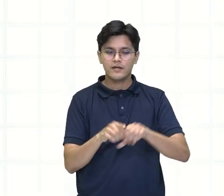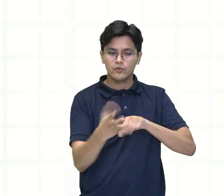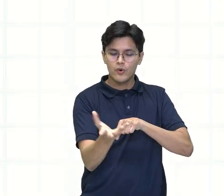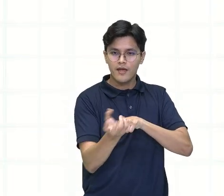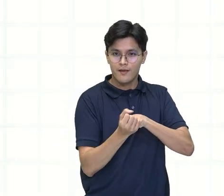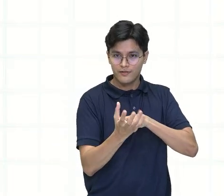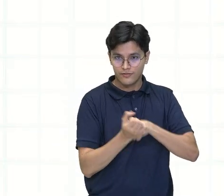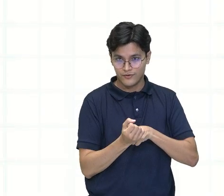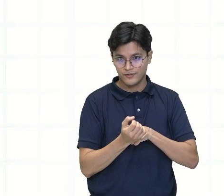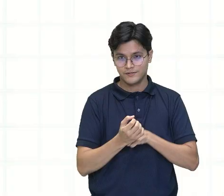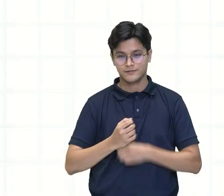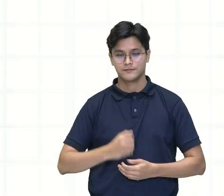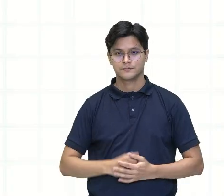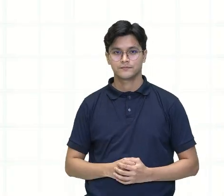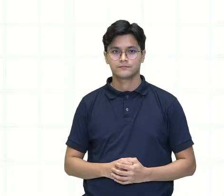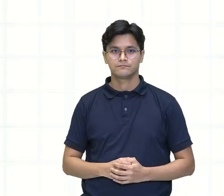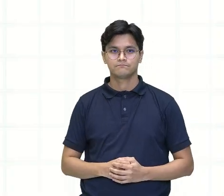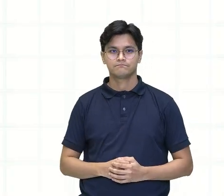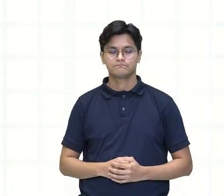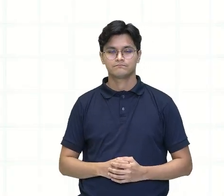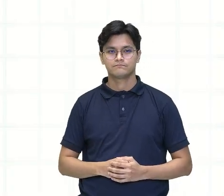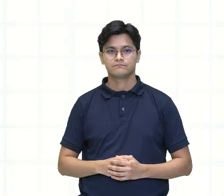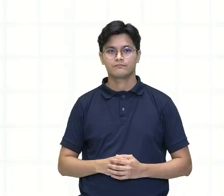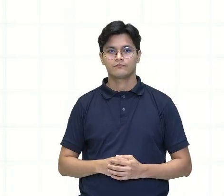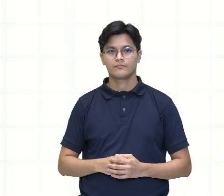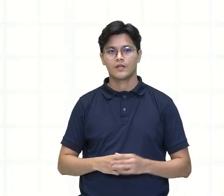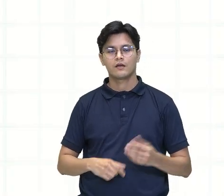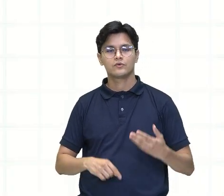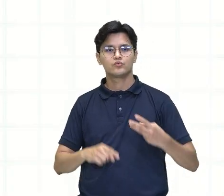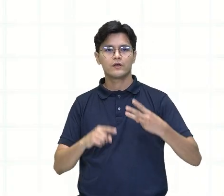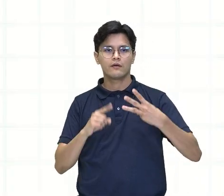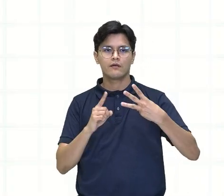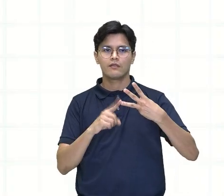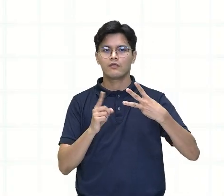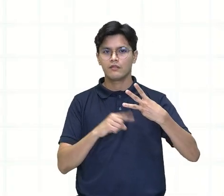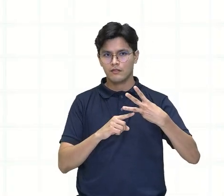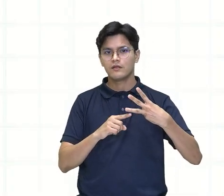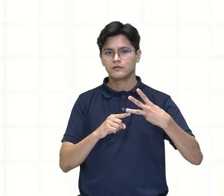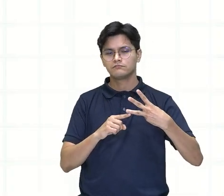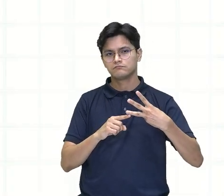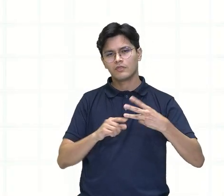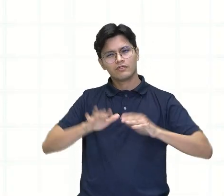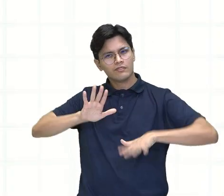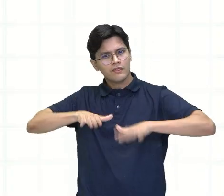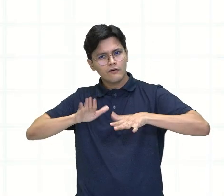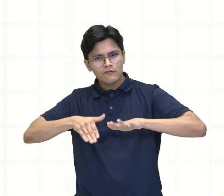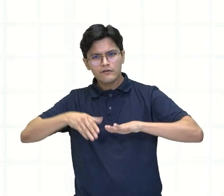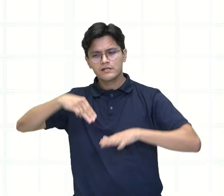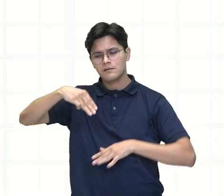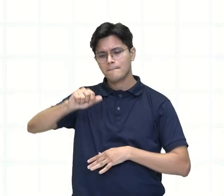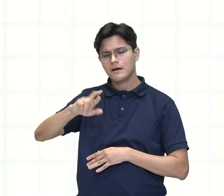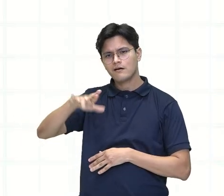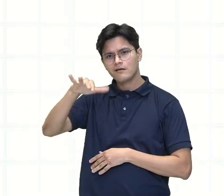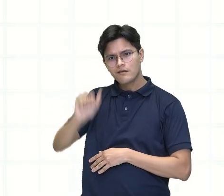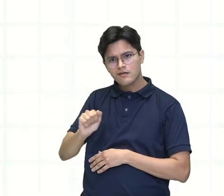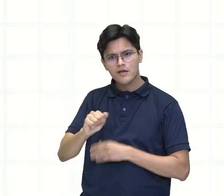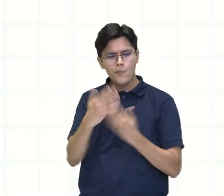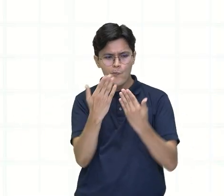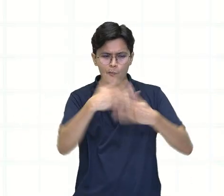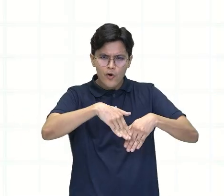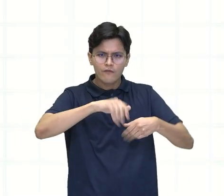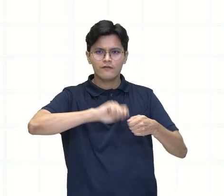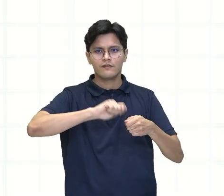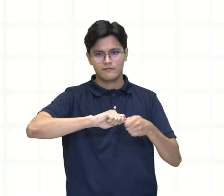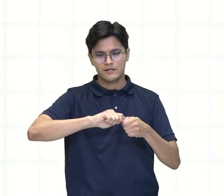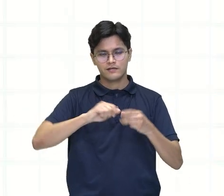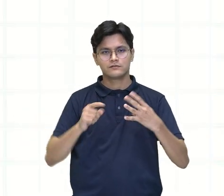mais 2 exemplos. Ó, é possível que Maria tenha feito a prova. E a D, provavelmente será